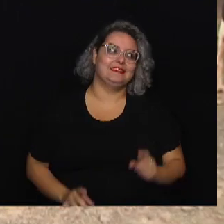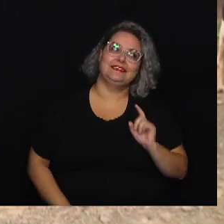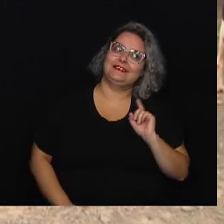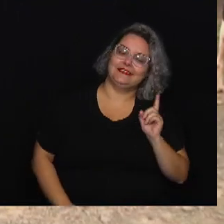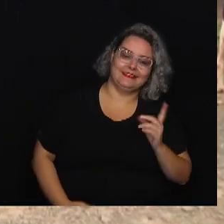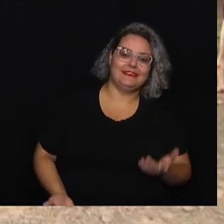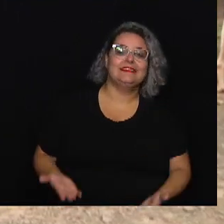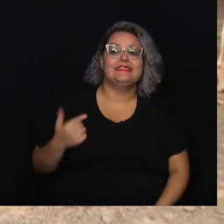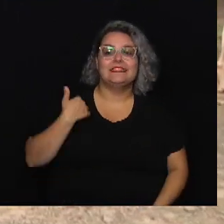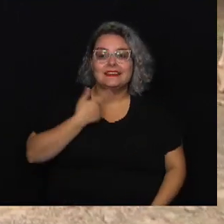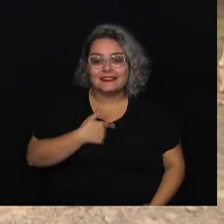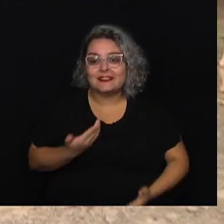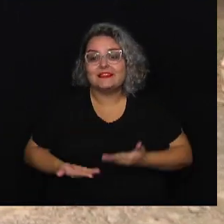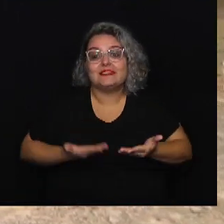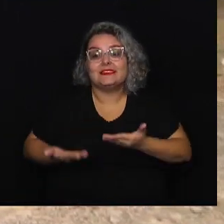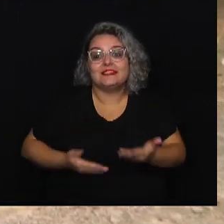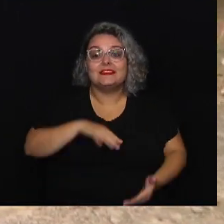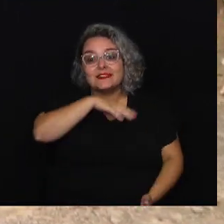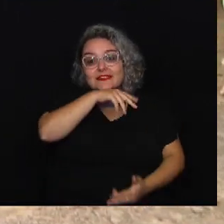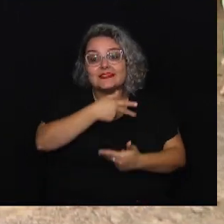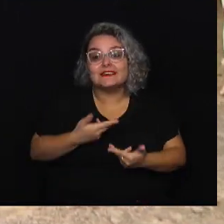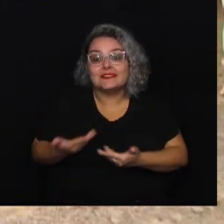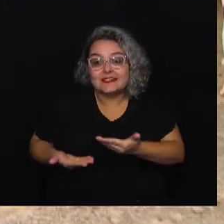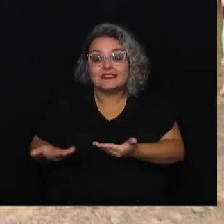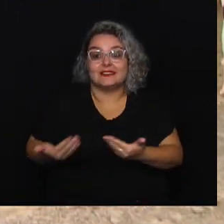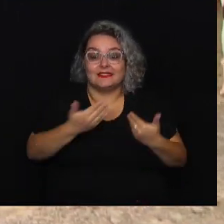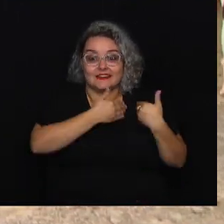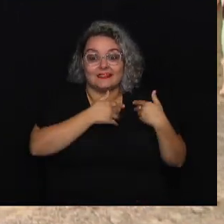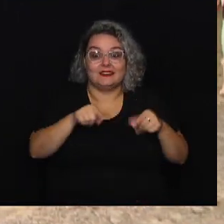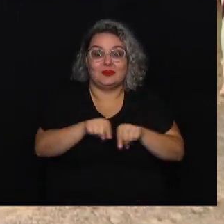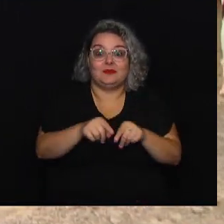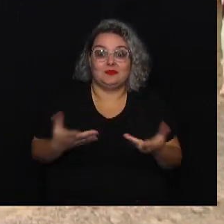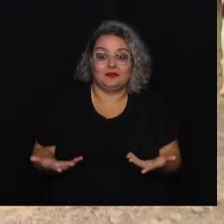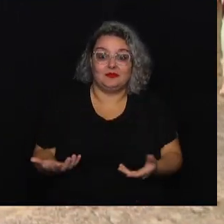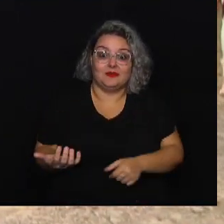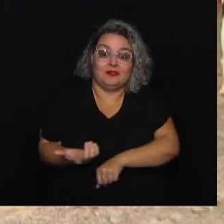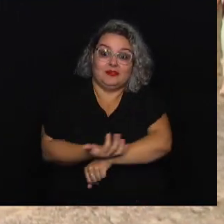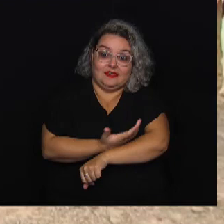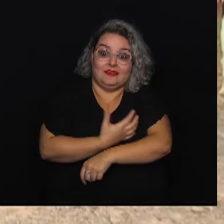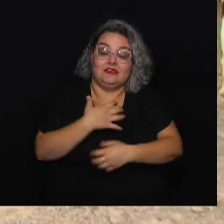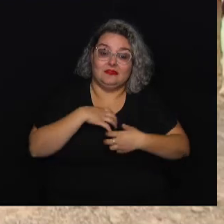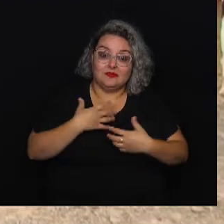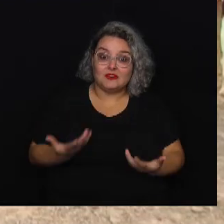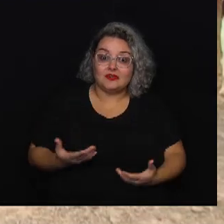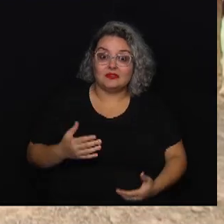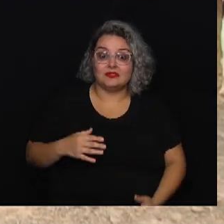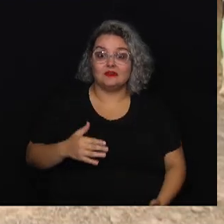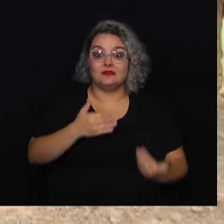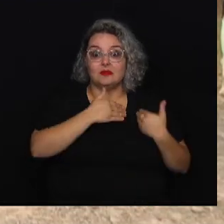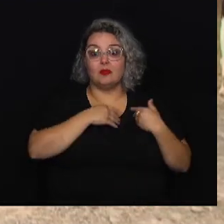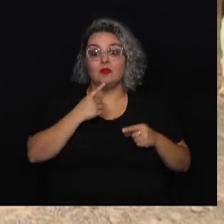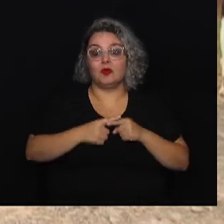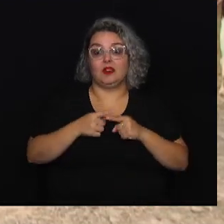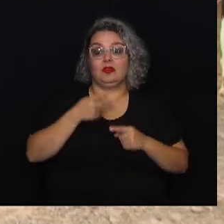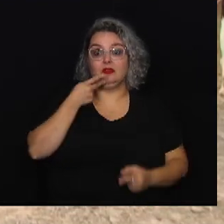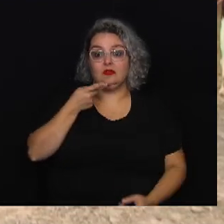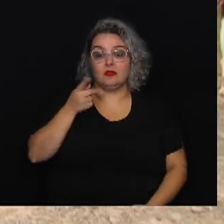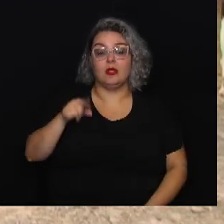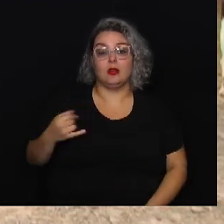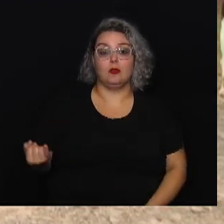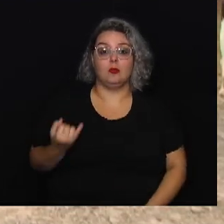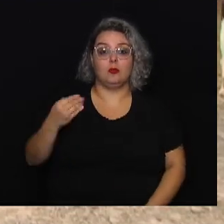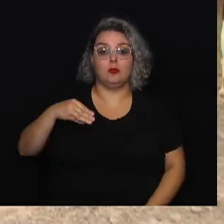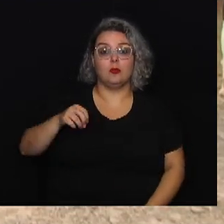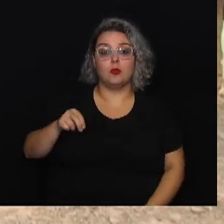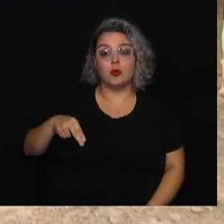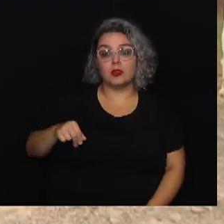que lidar. A gente tem que lidar com o animal e cuidar do tutor também, né? O emocional do tutor. Mas por que eu tô tocando nesse assunto? Isso é importante, né,